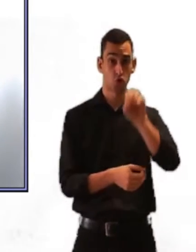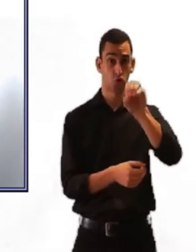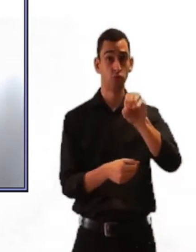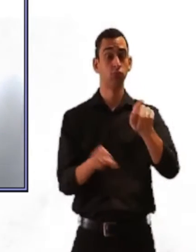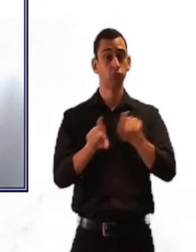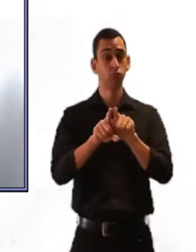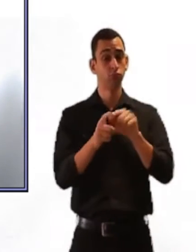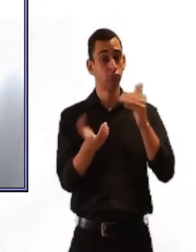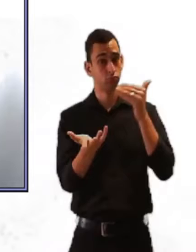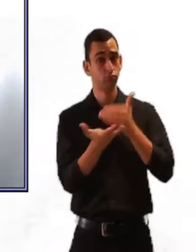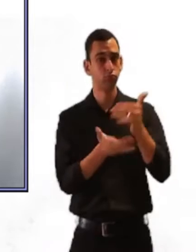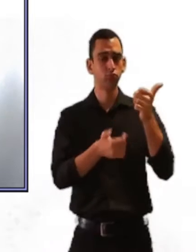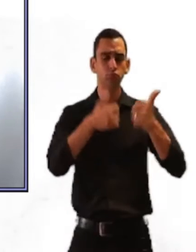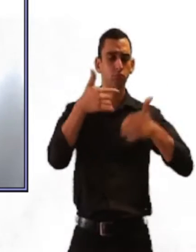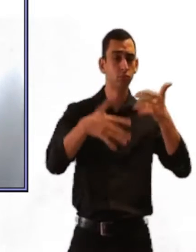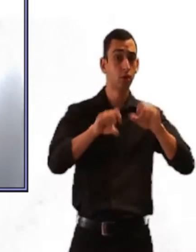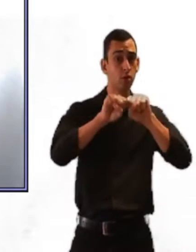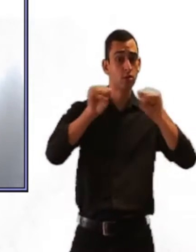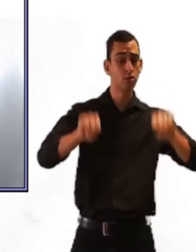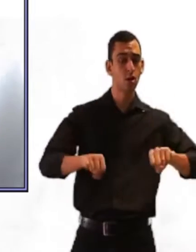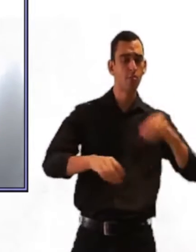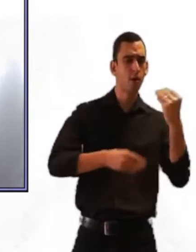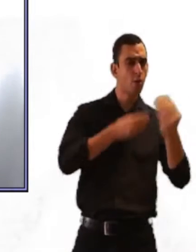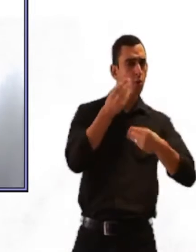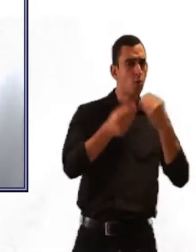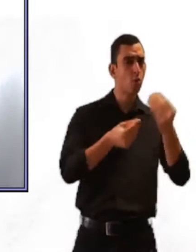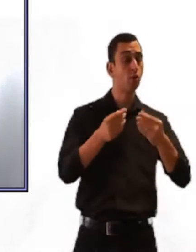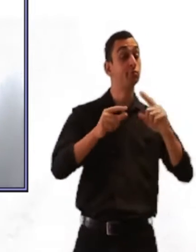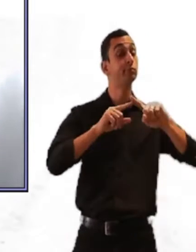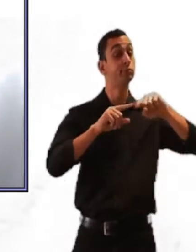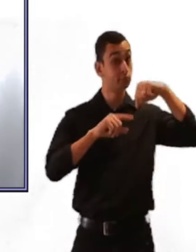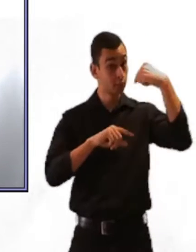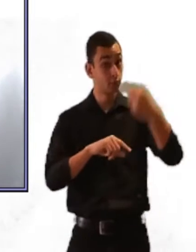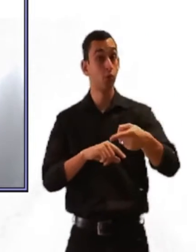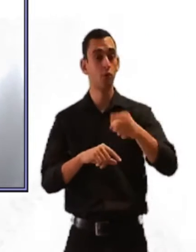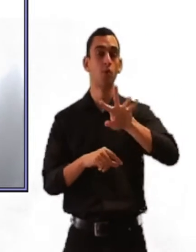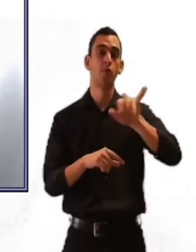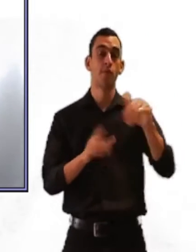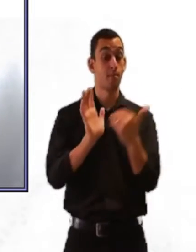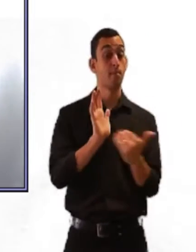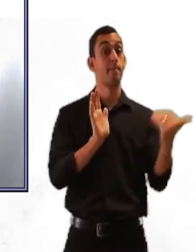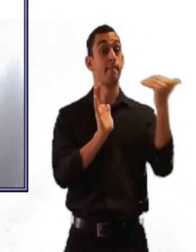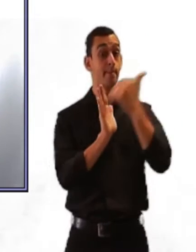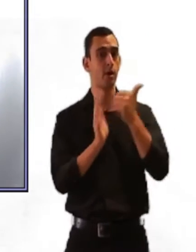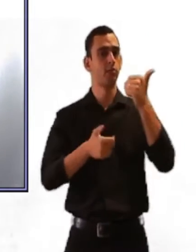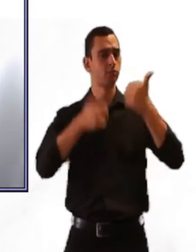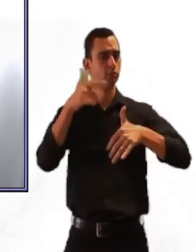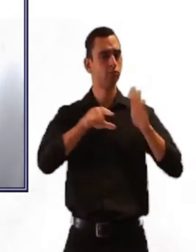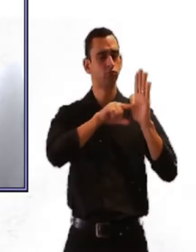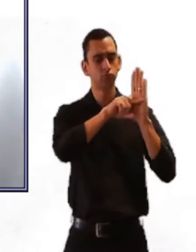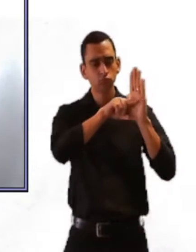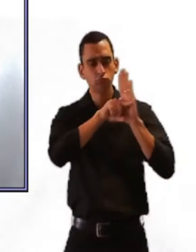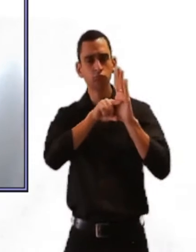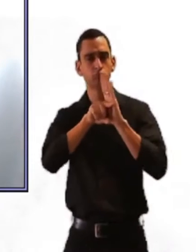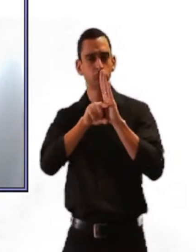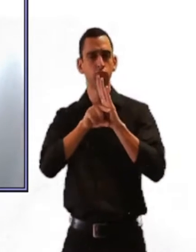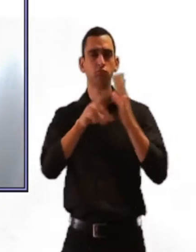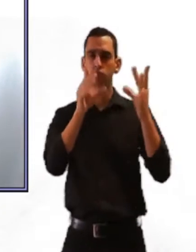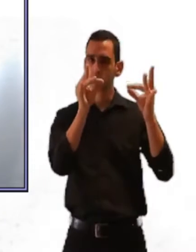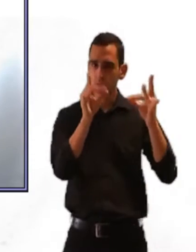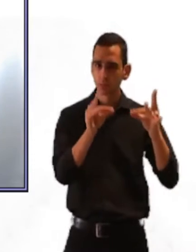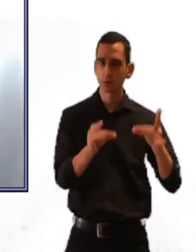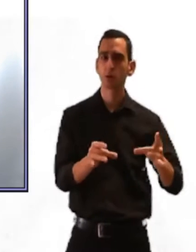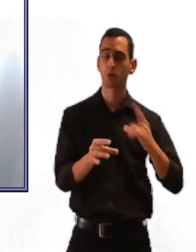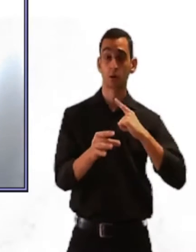introdutória acerca deste nosso sistema e, posteriormente, avançamos em uma análise, vamos dizer assim, não tão